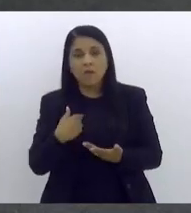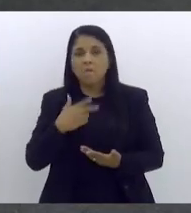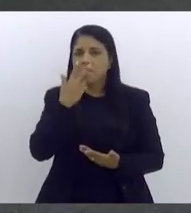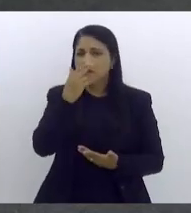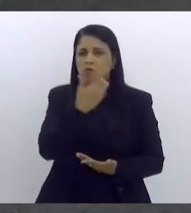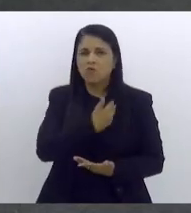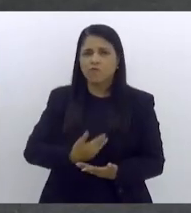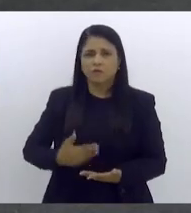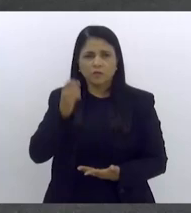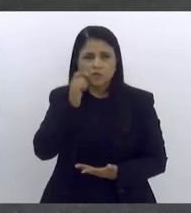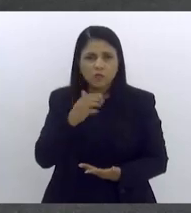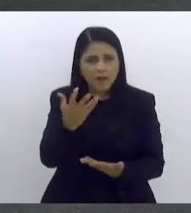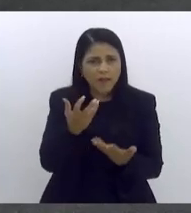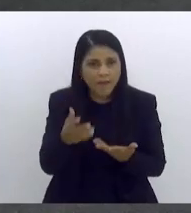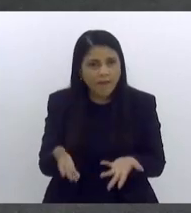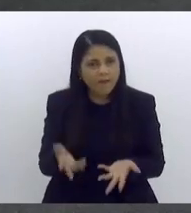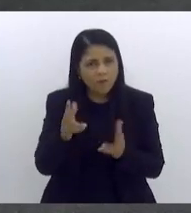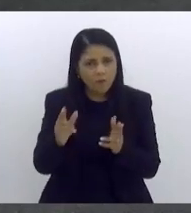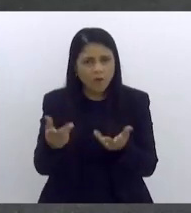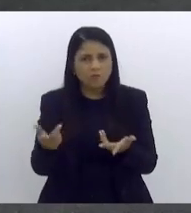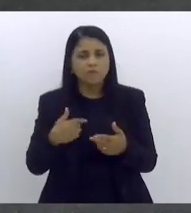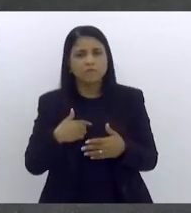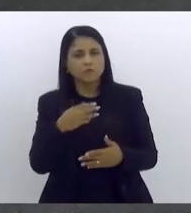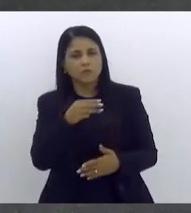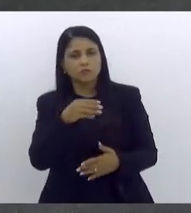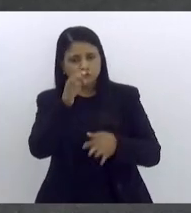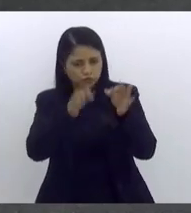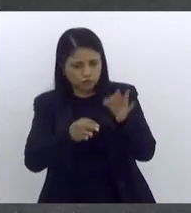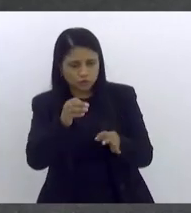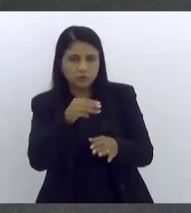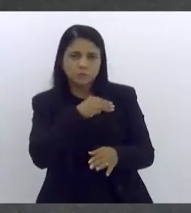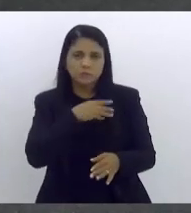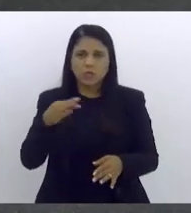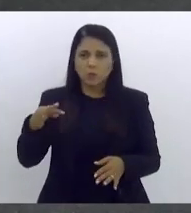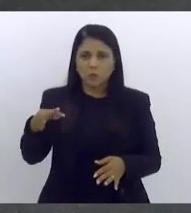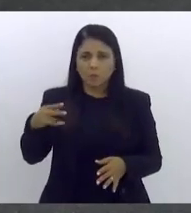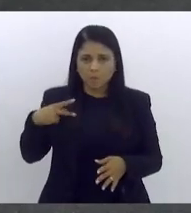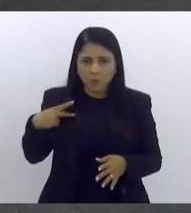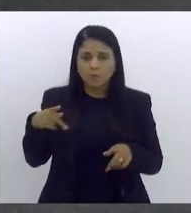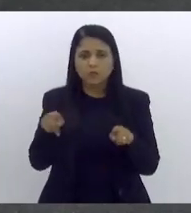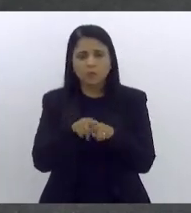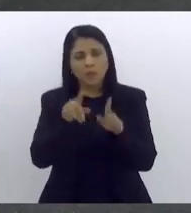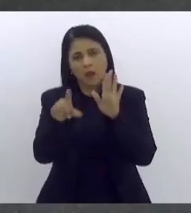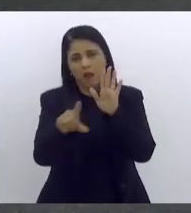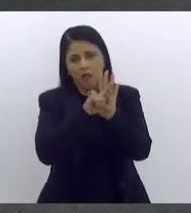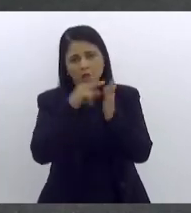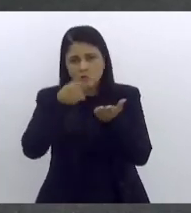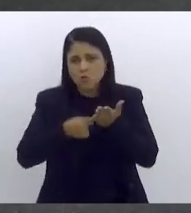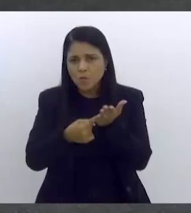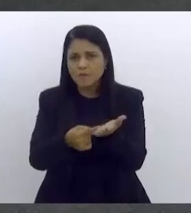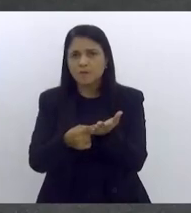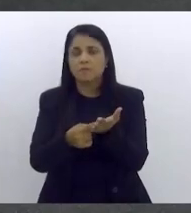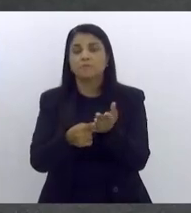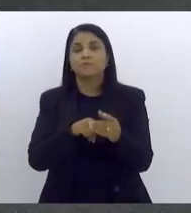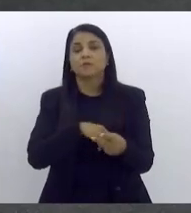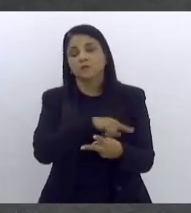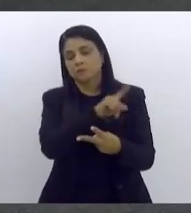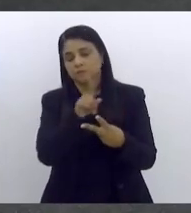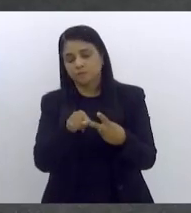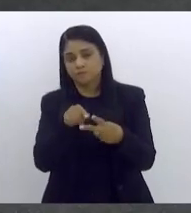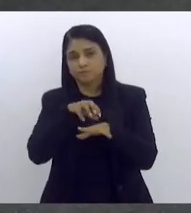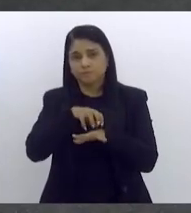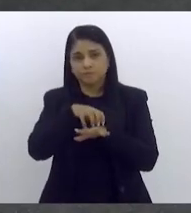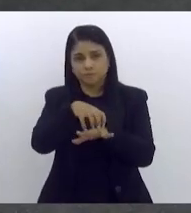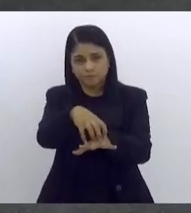quer, mas nós vamos na Justiça, vamos no Ministério Público e vamos fazer de tudo para a lei ser cumprida. O segundo assunto é sobre o transporte público em